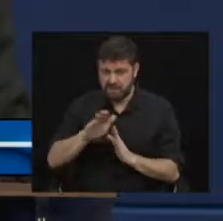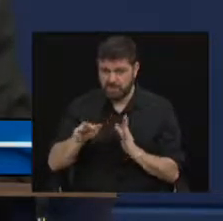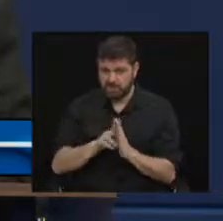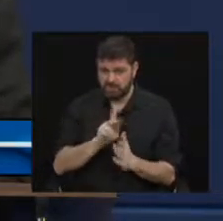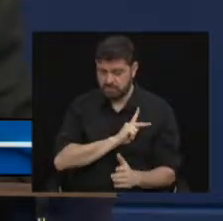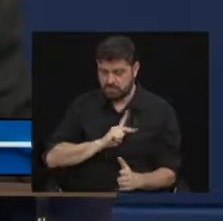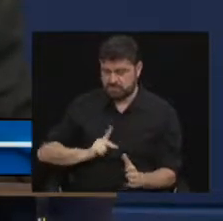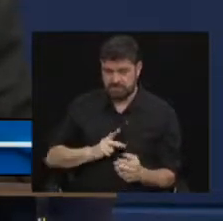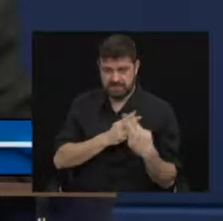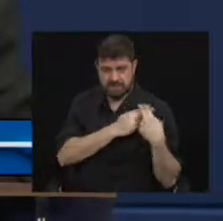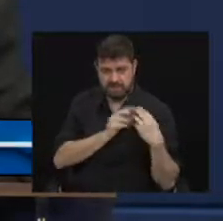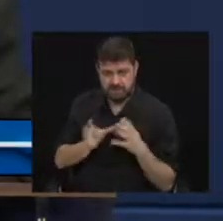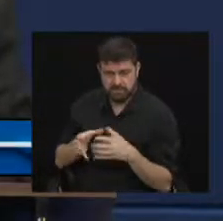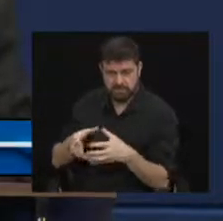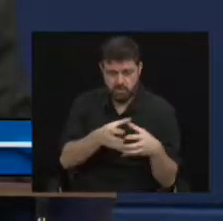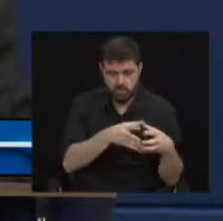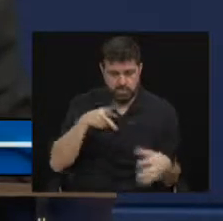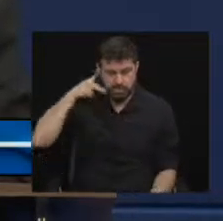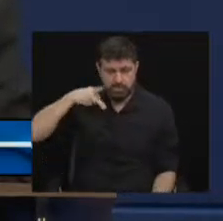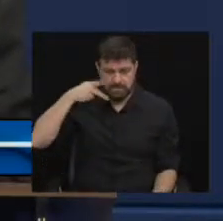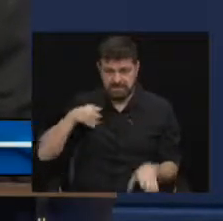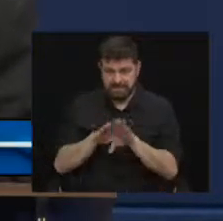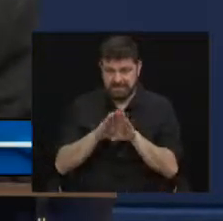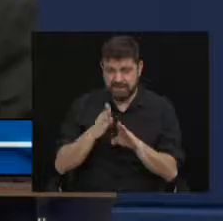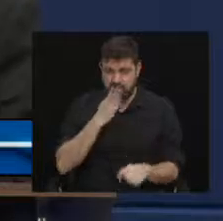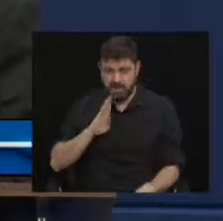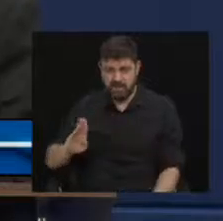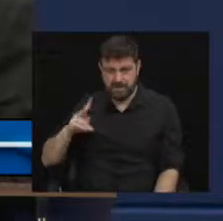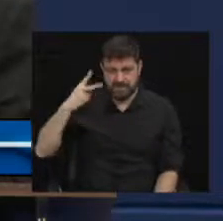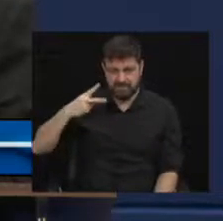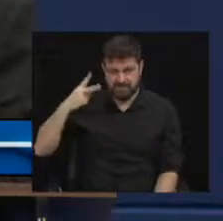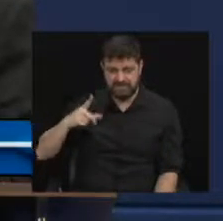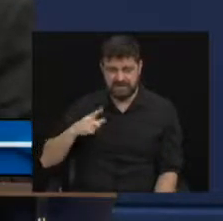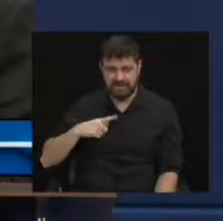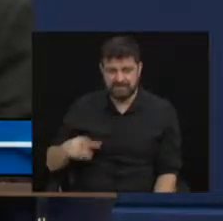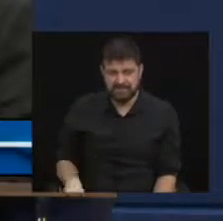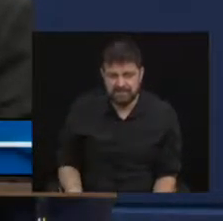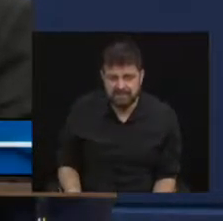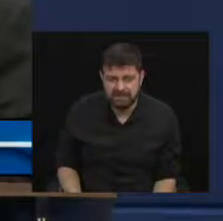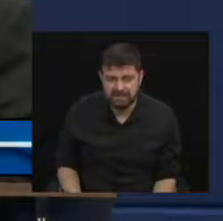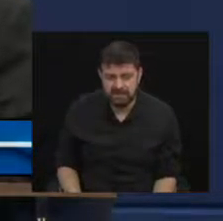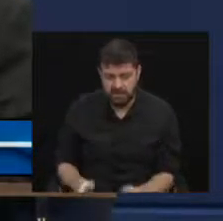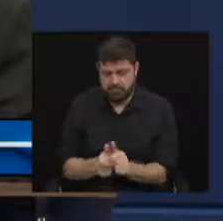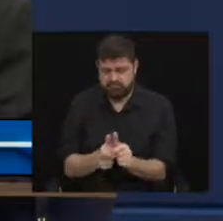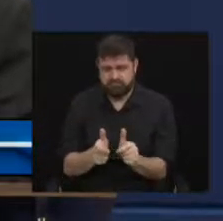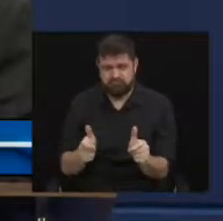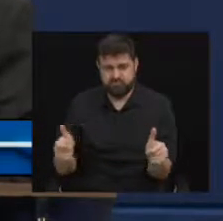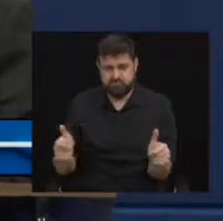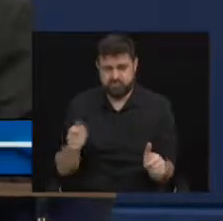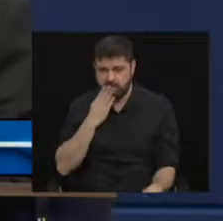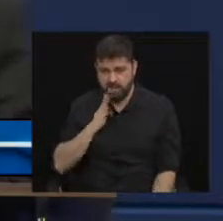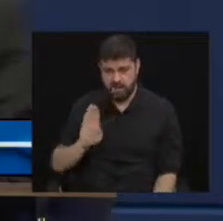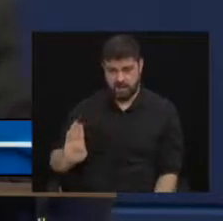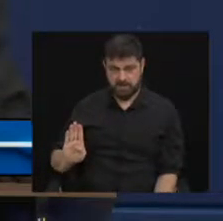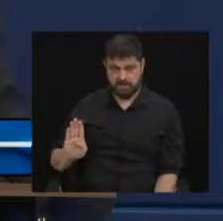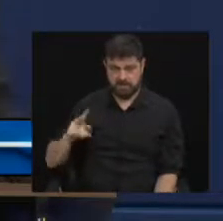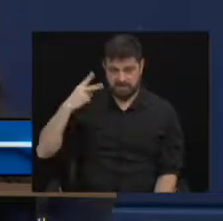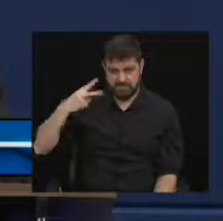muitos papéis jogados, etc. Também hoje uma campanha limpa, né? É uma campanha